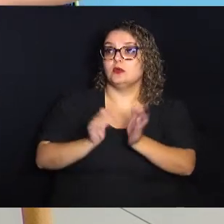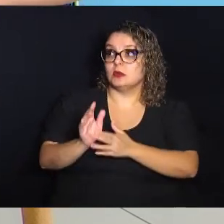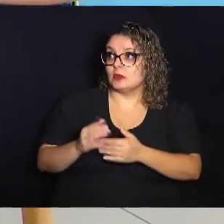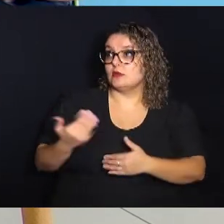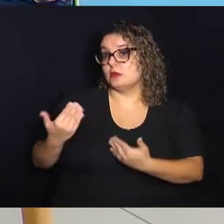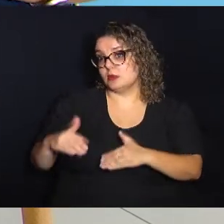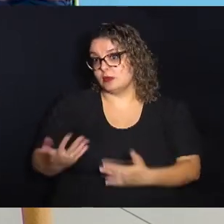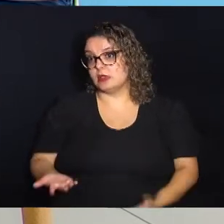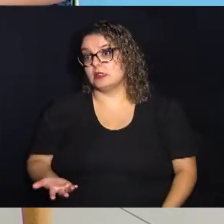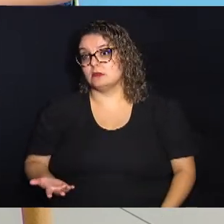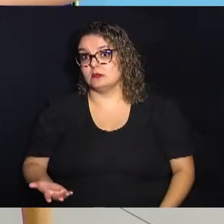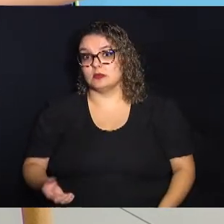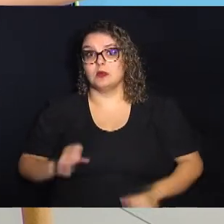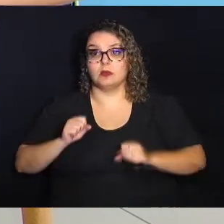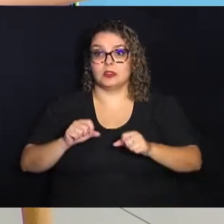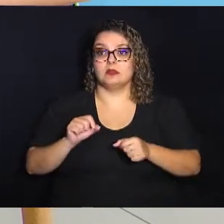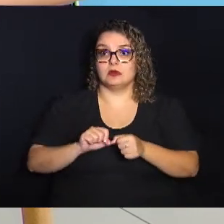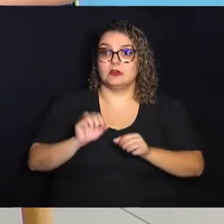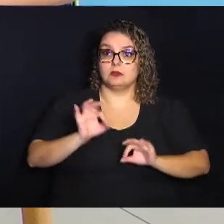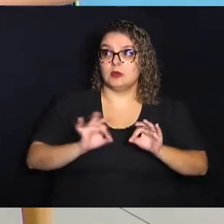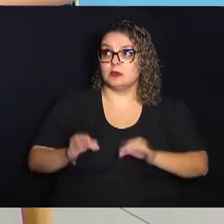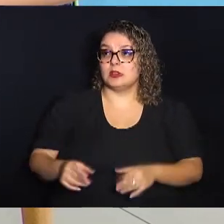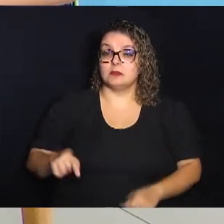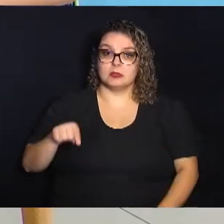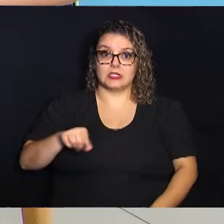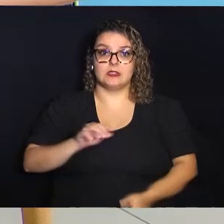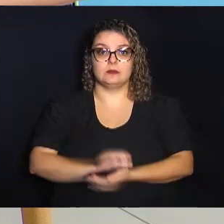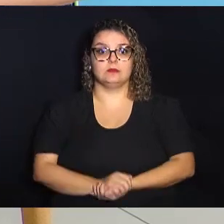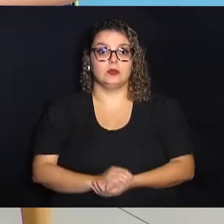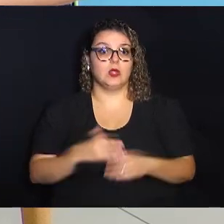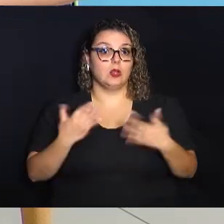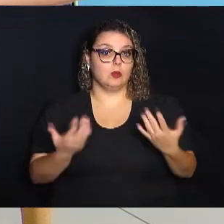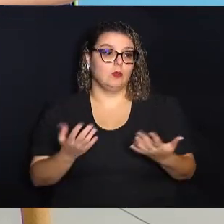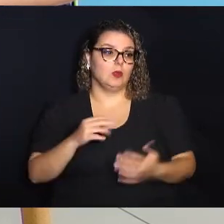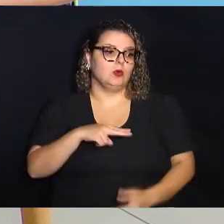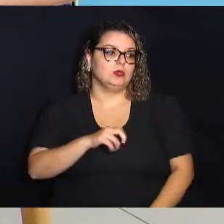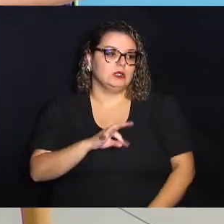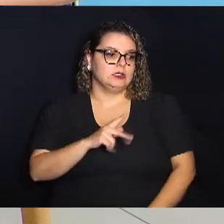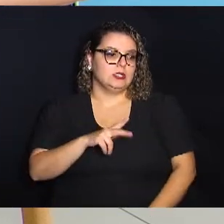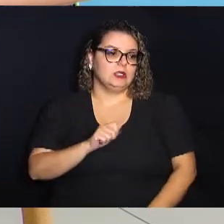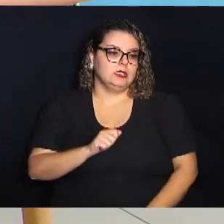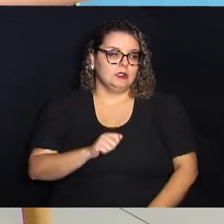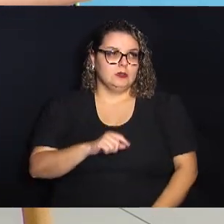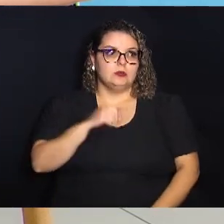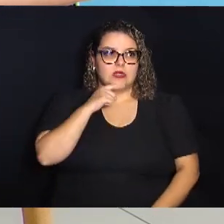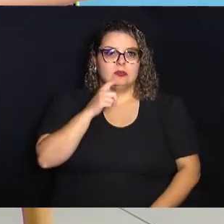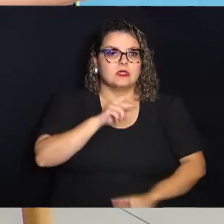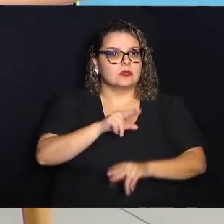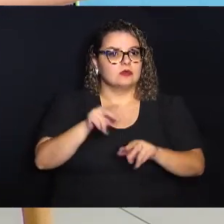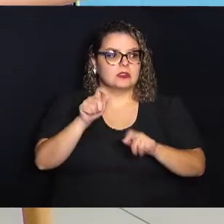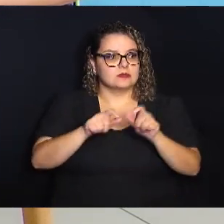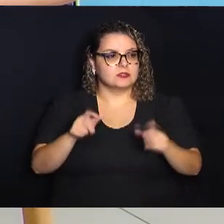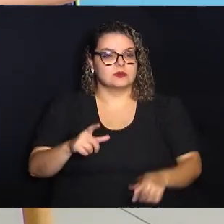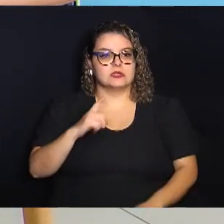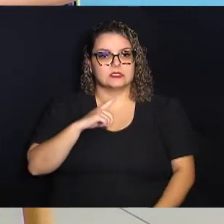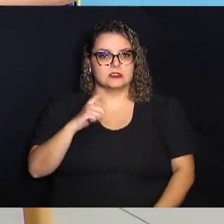você vai prestar, para você poder fazer uma preparação para ele. Bom, vamos lá, Natália, uma dúvida que muita gente tem